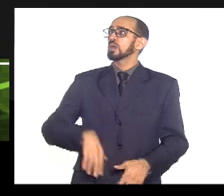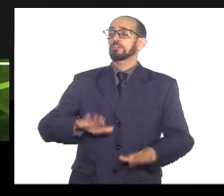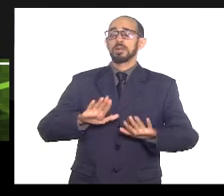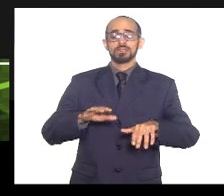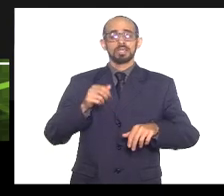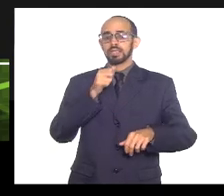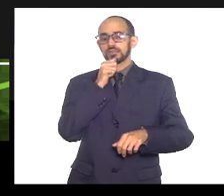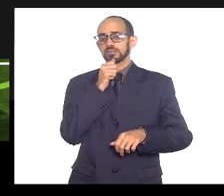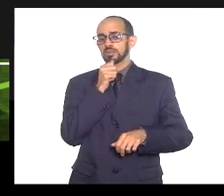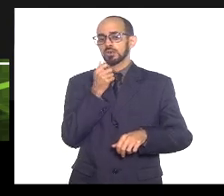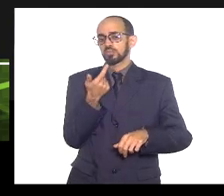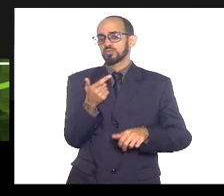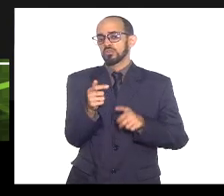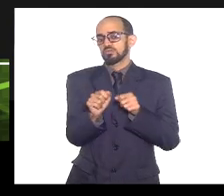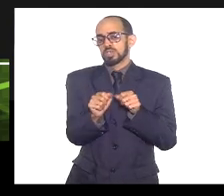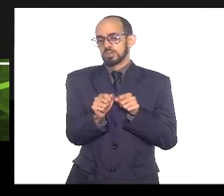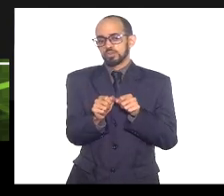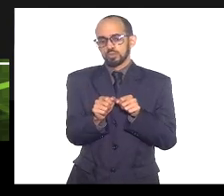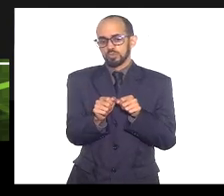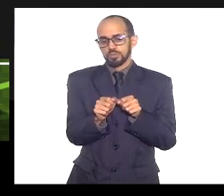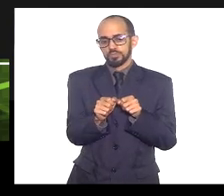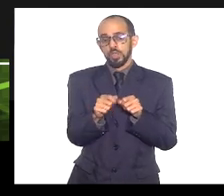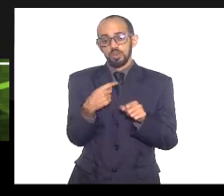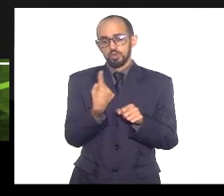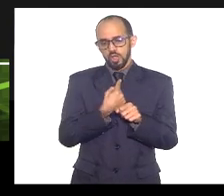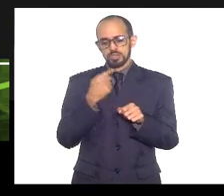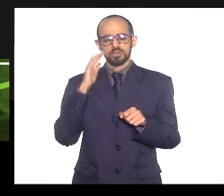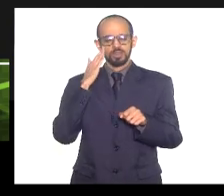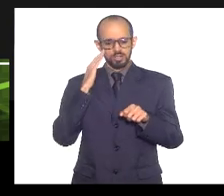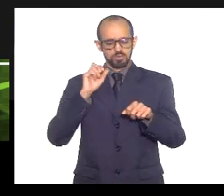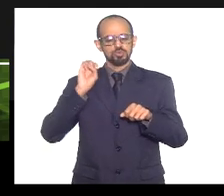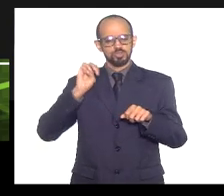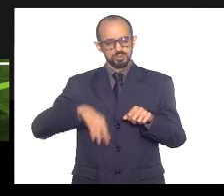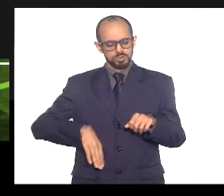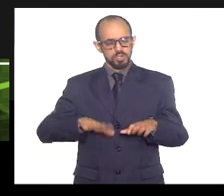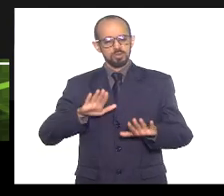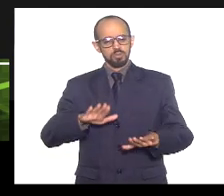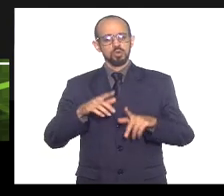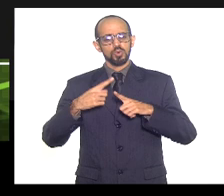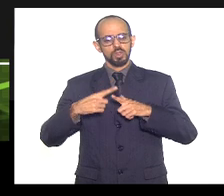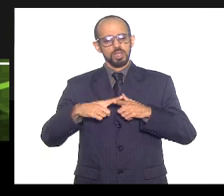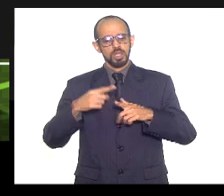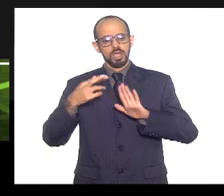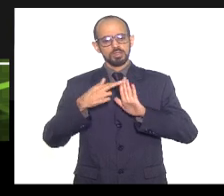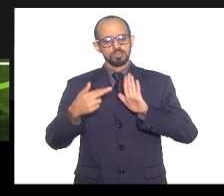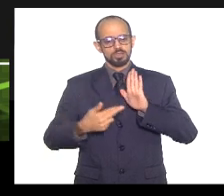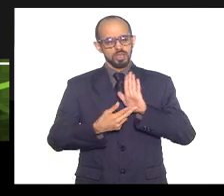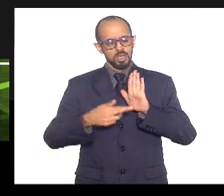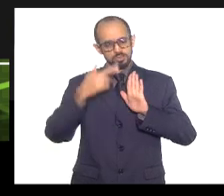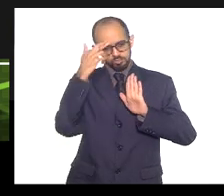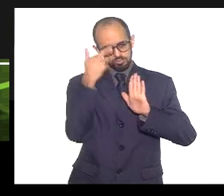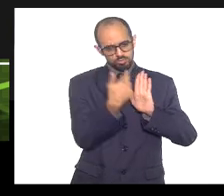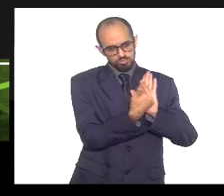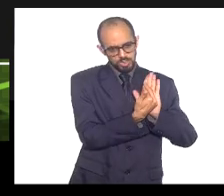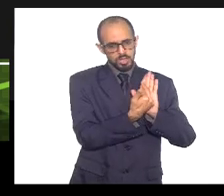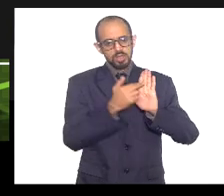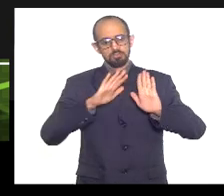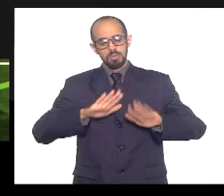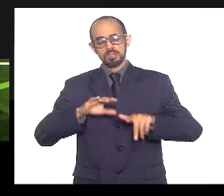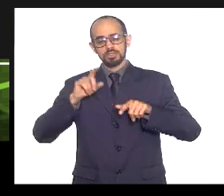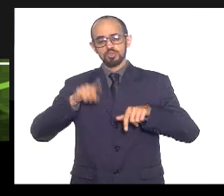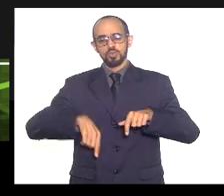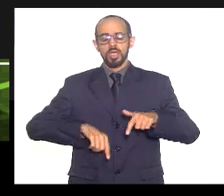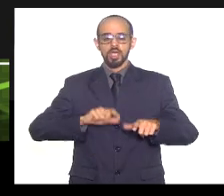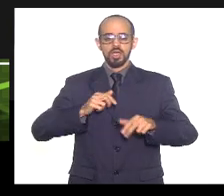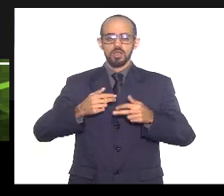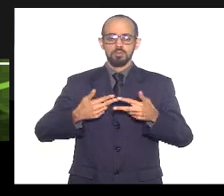até o momento. Entendemos que sim, né, por premissa que as normas são observadas, mas essa será uma questão